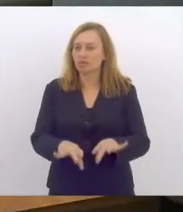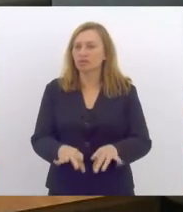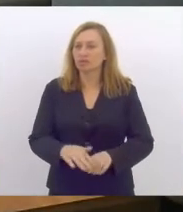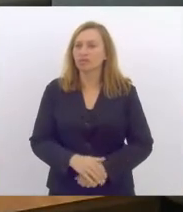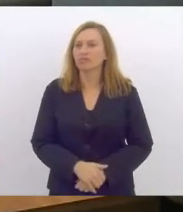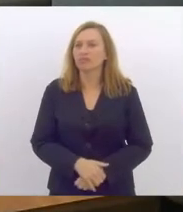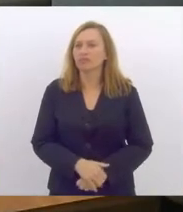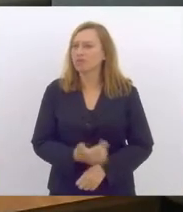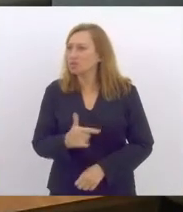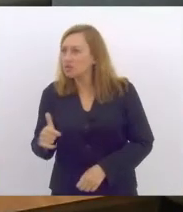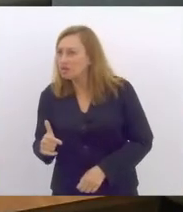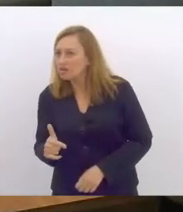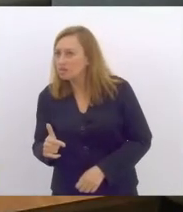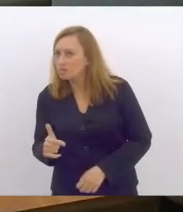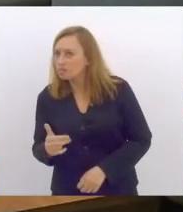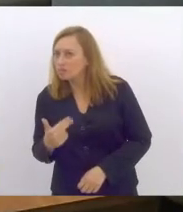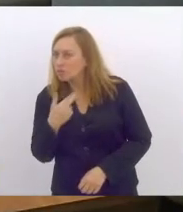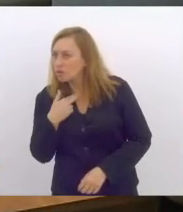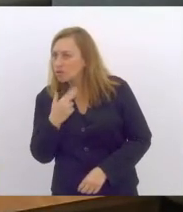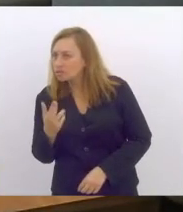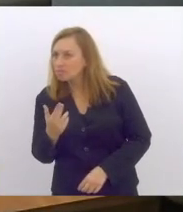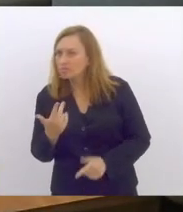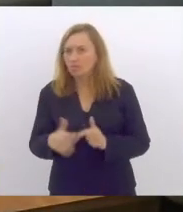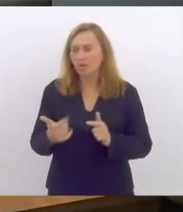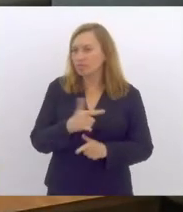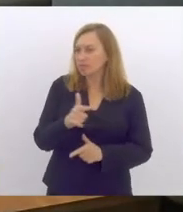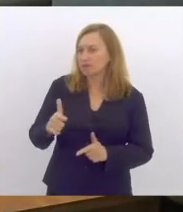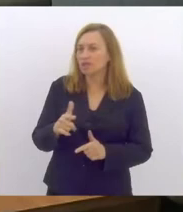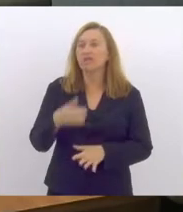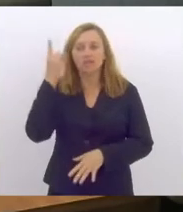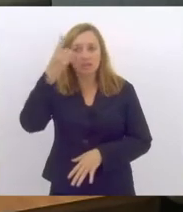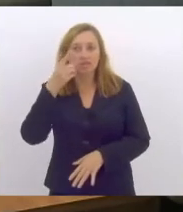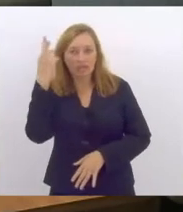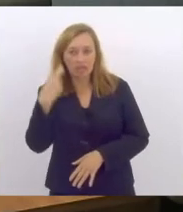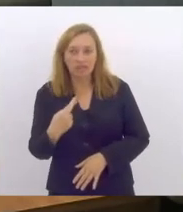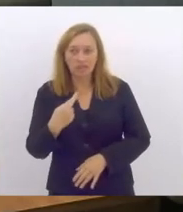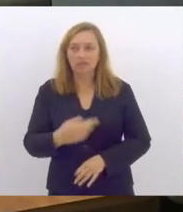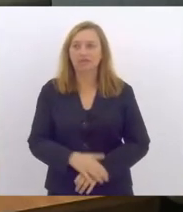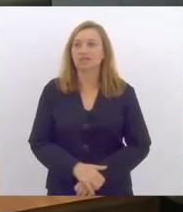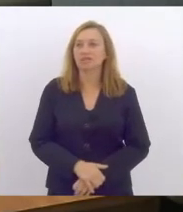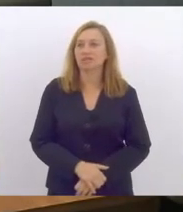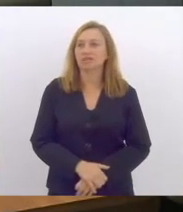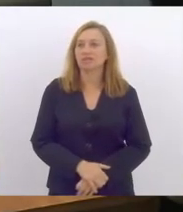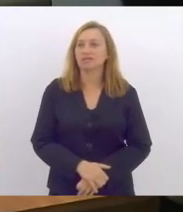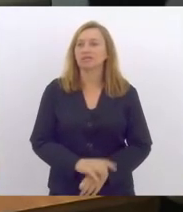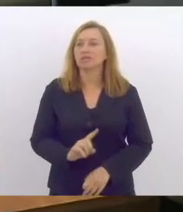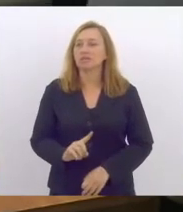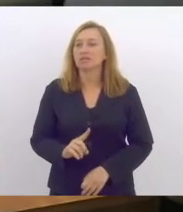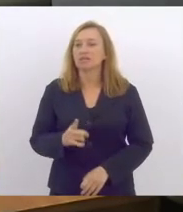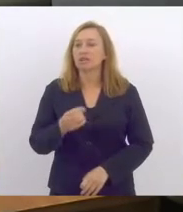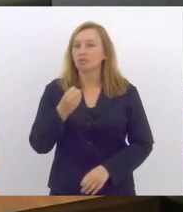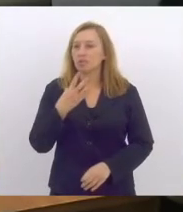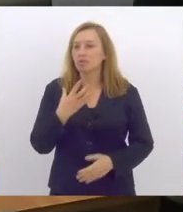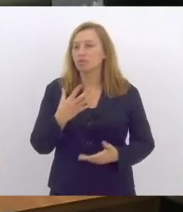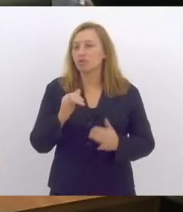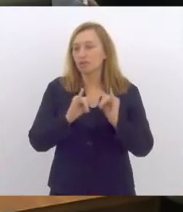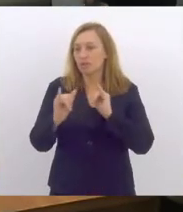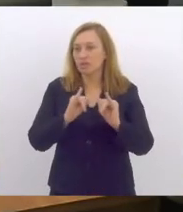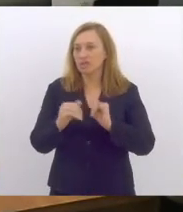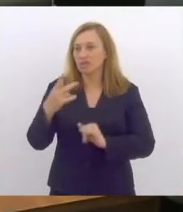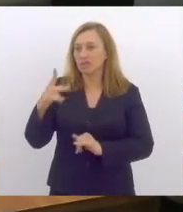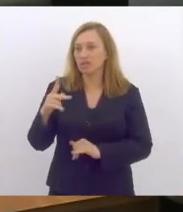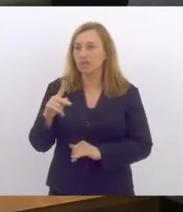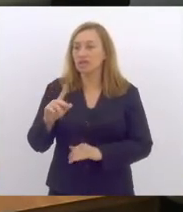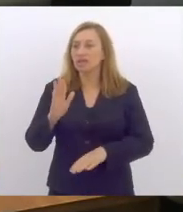Não vai? Não tem problema. Então a deputada Renata assume. Depois da boa notícia que eu dei para ela, ela... Ah, não,